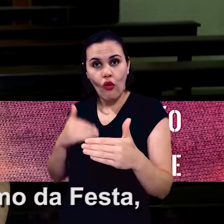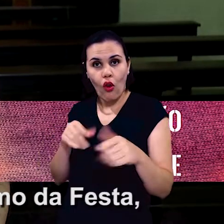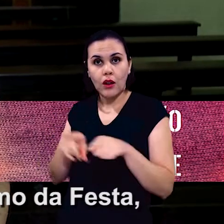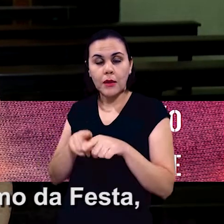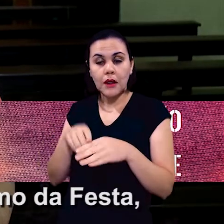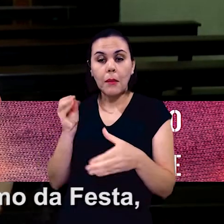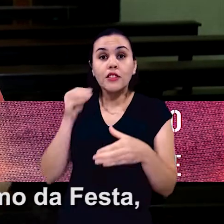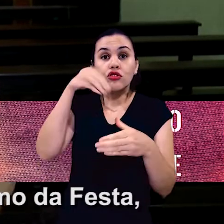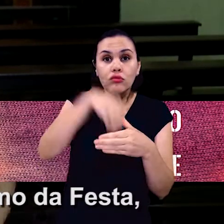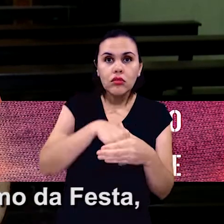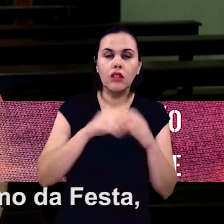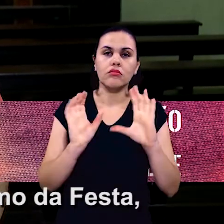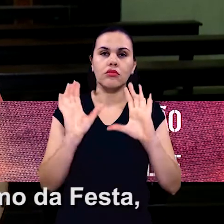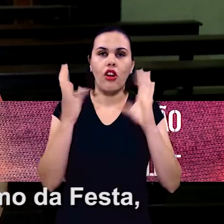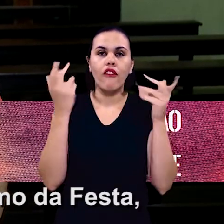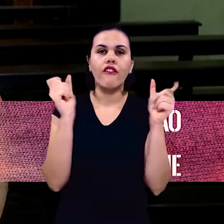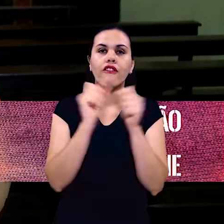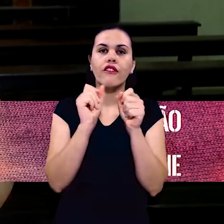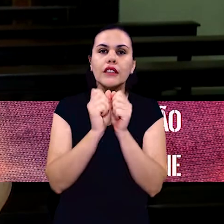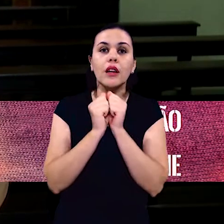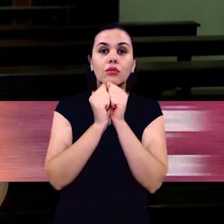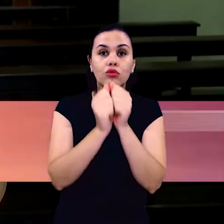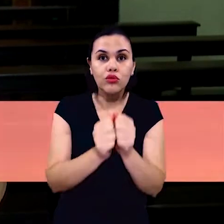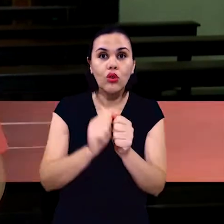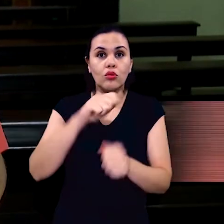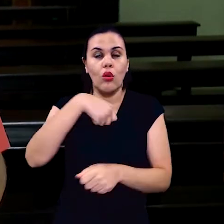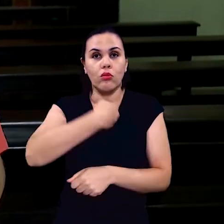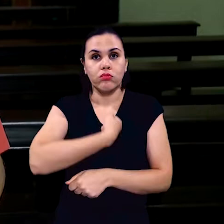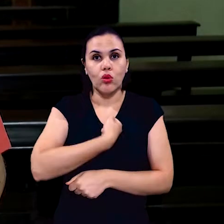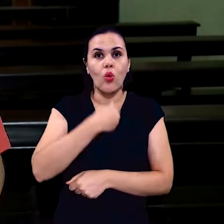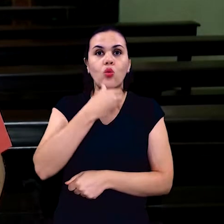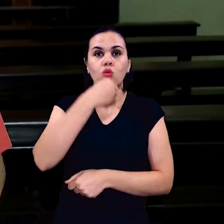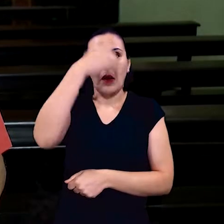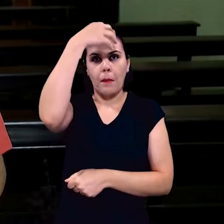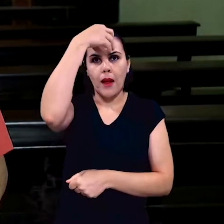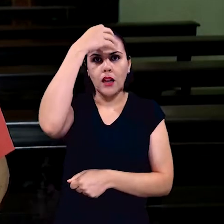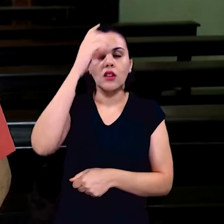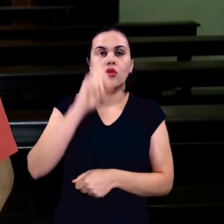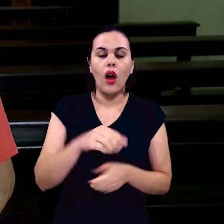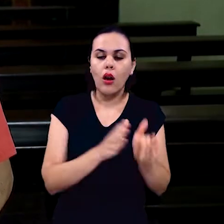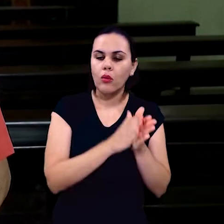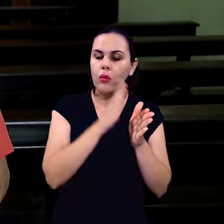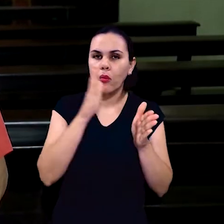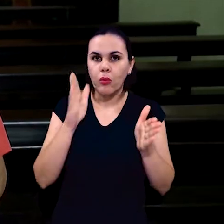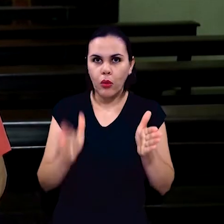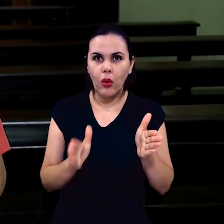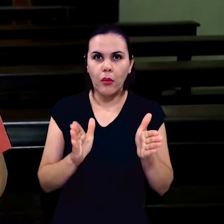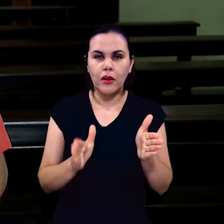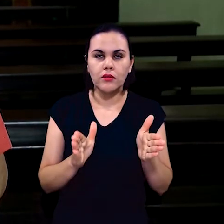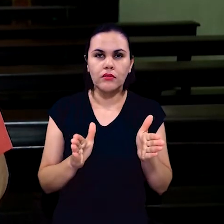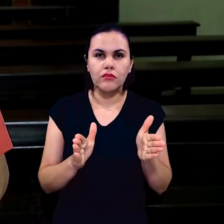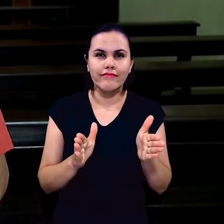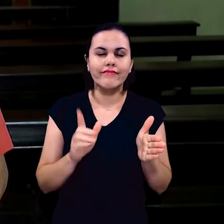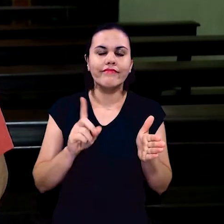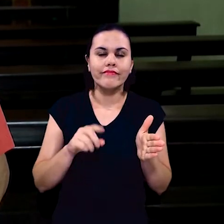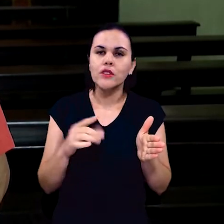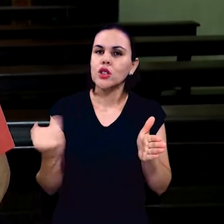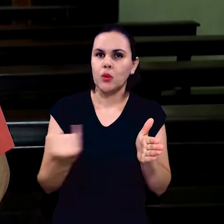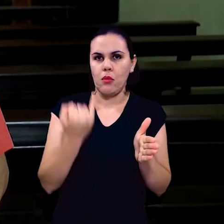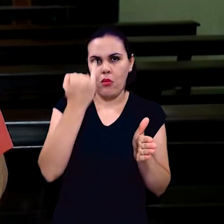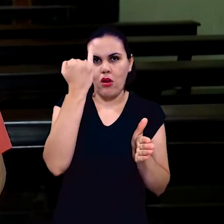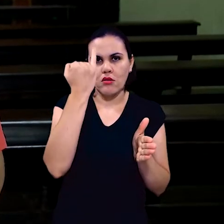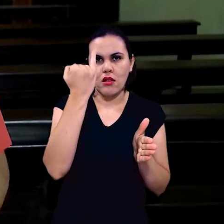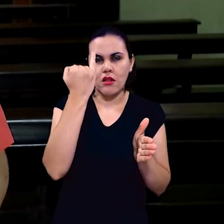de fora quanto de dentro mesmo da festa, fazendo parte como imperador. Então esse foi um momento assim